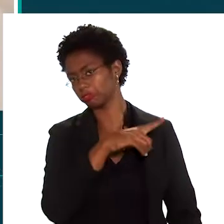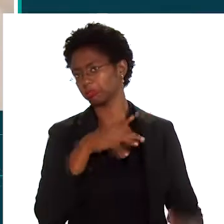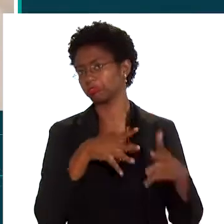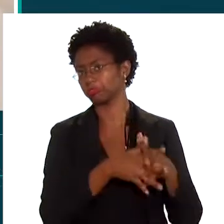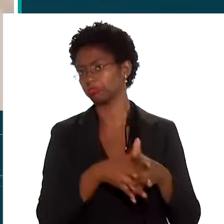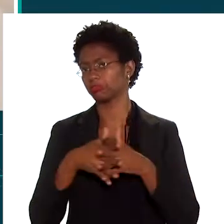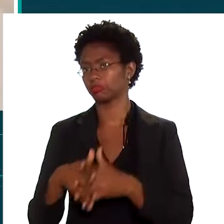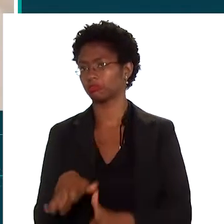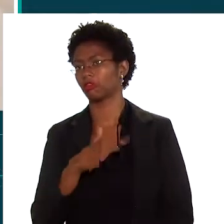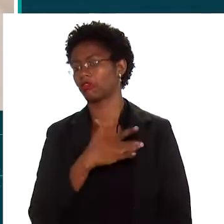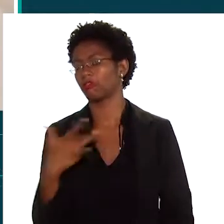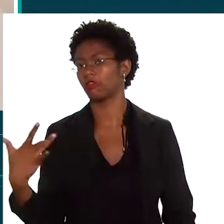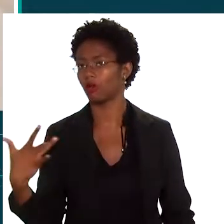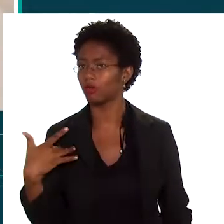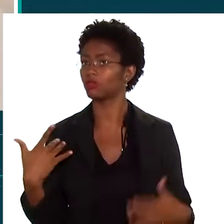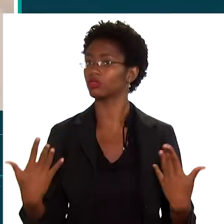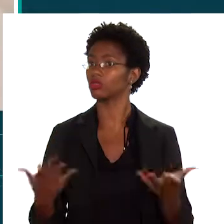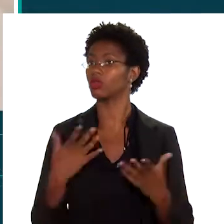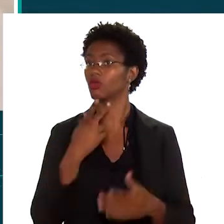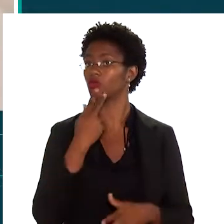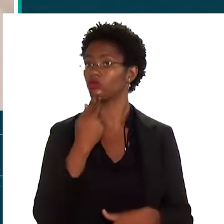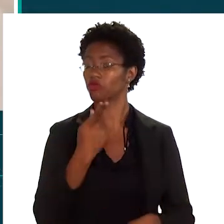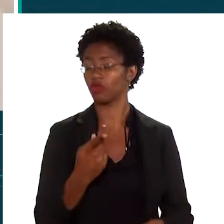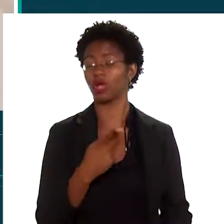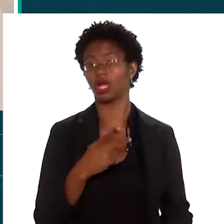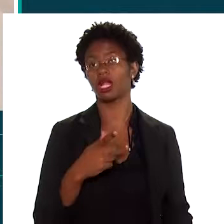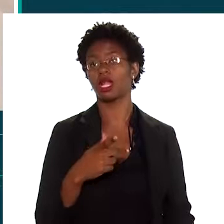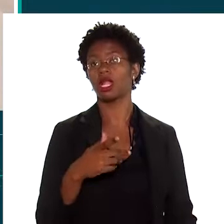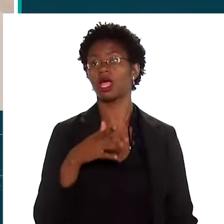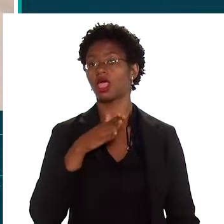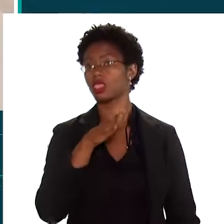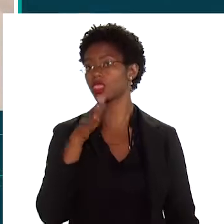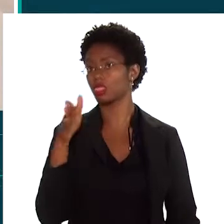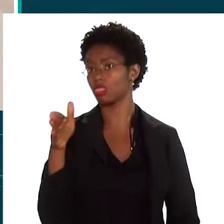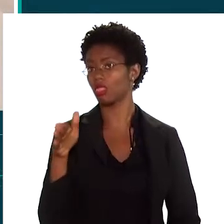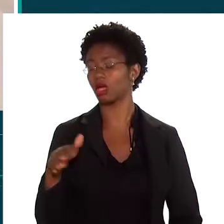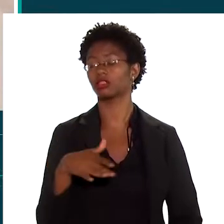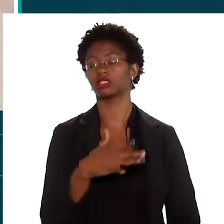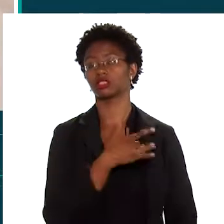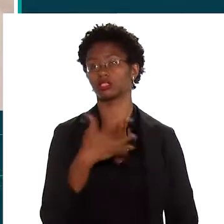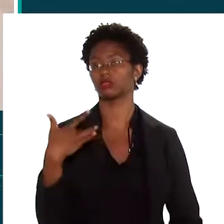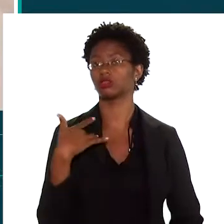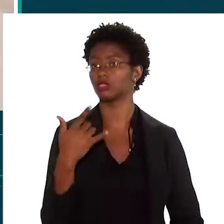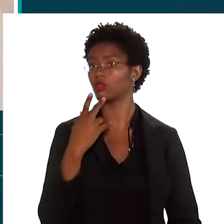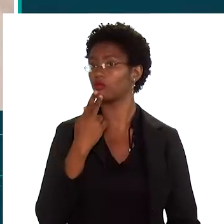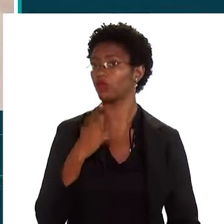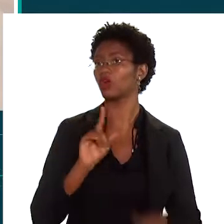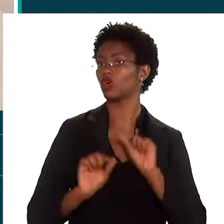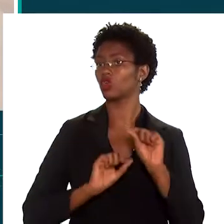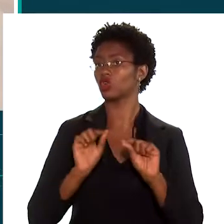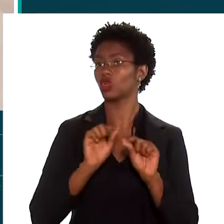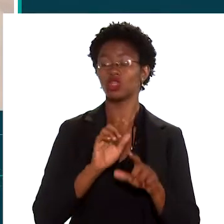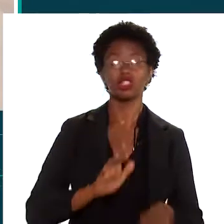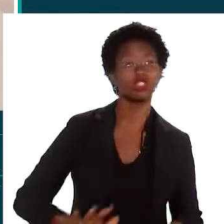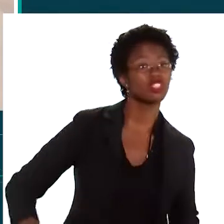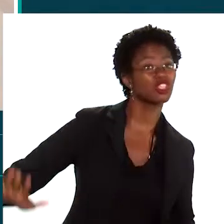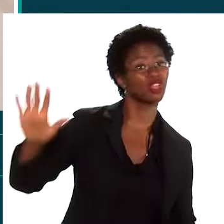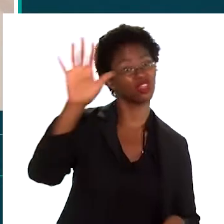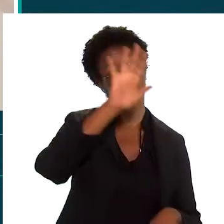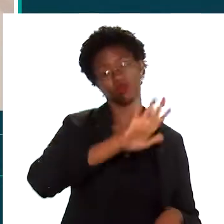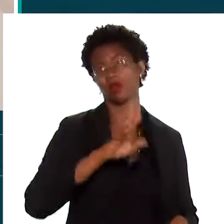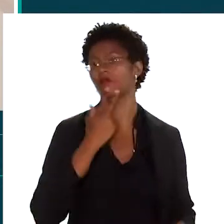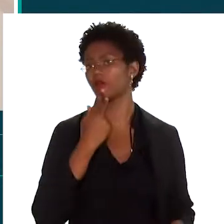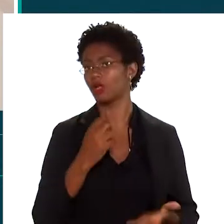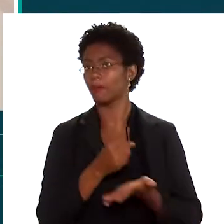restrito a serviços de saúde. E quando eu digo acesso mais restrito, eu englobo tanto aquilo